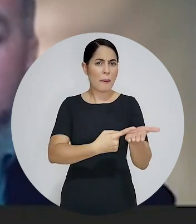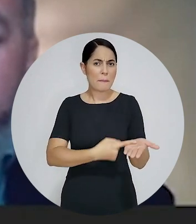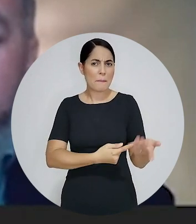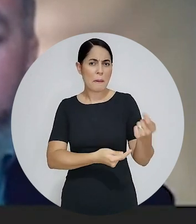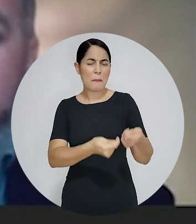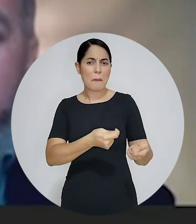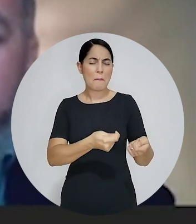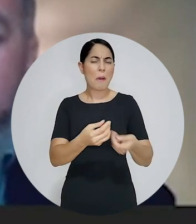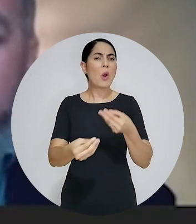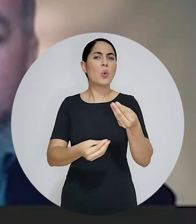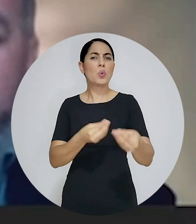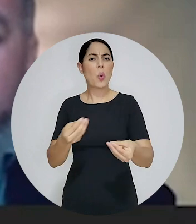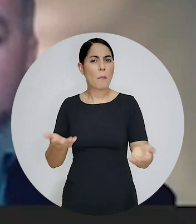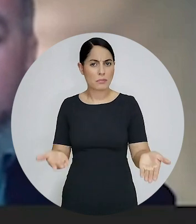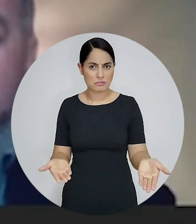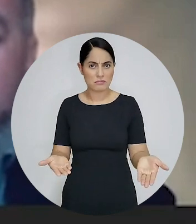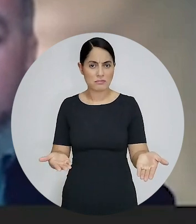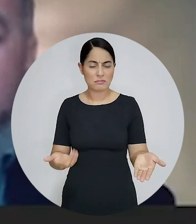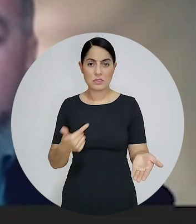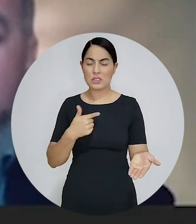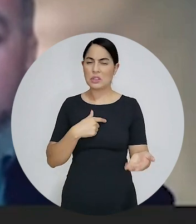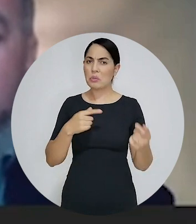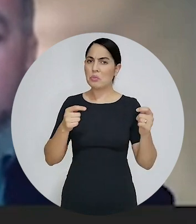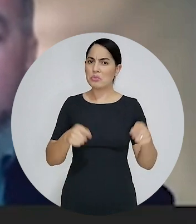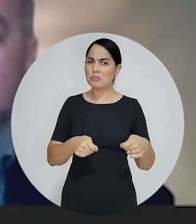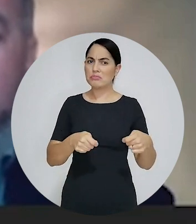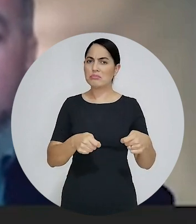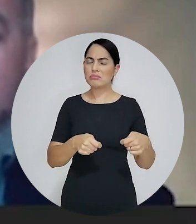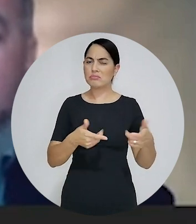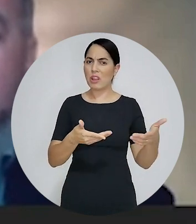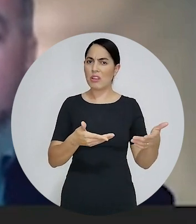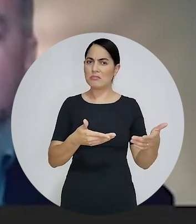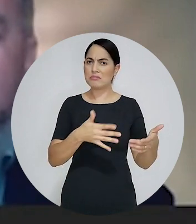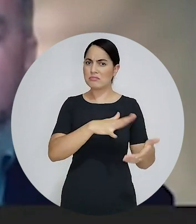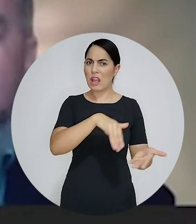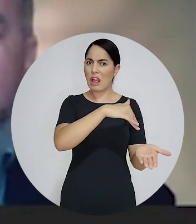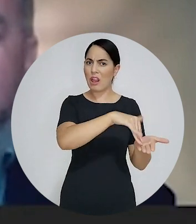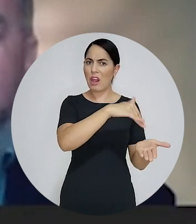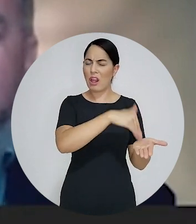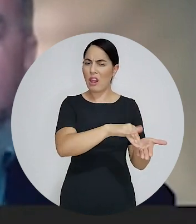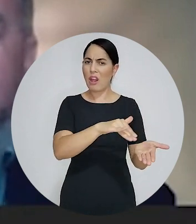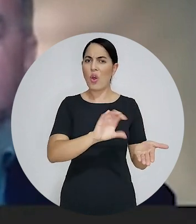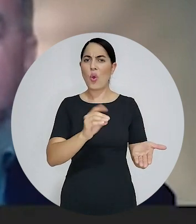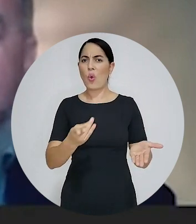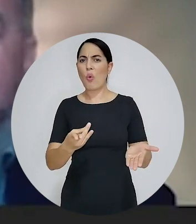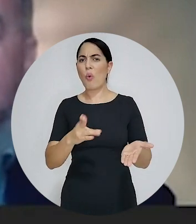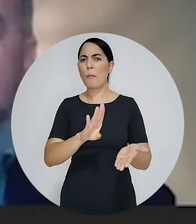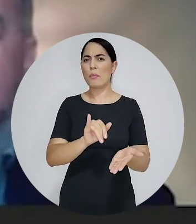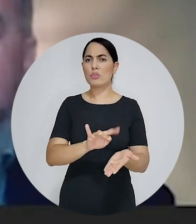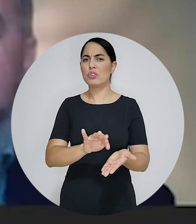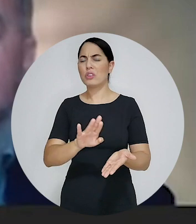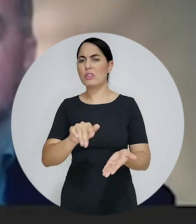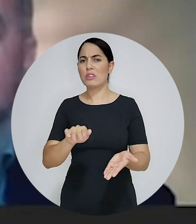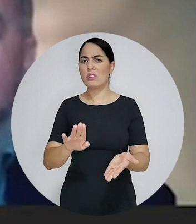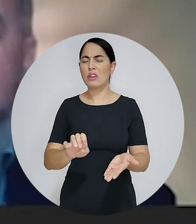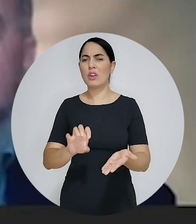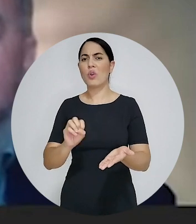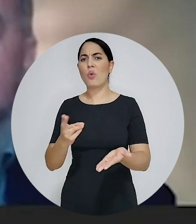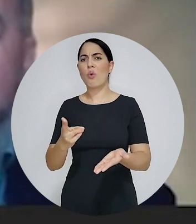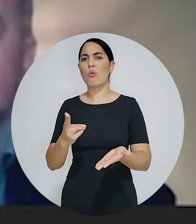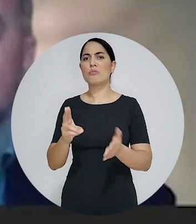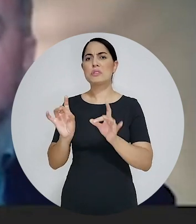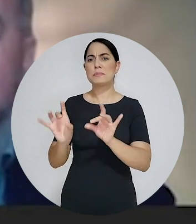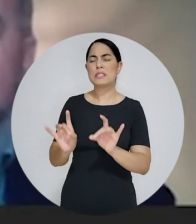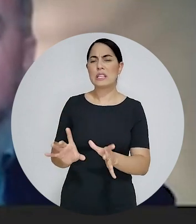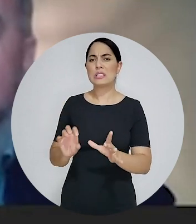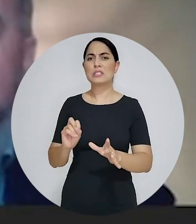comercial. Onde eu devo advogar? Em grandes bancas, full service, boutique, um advogado